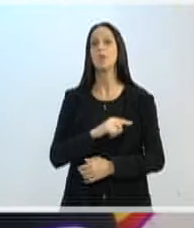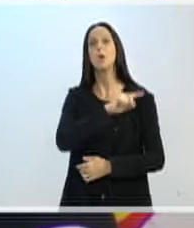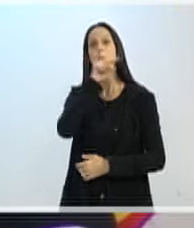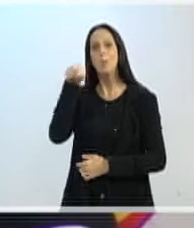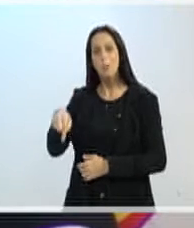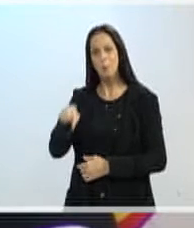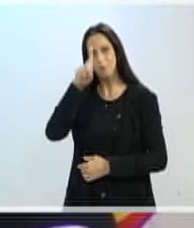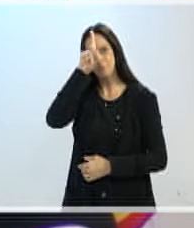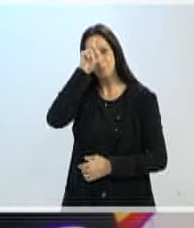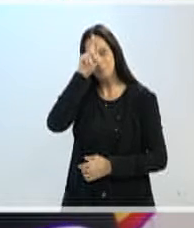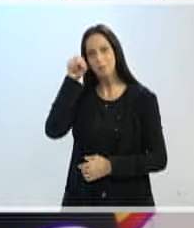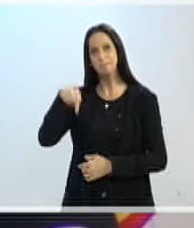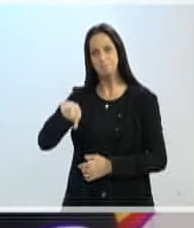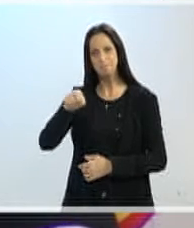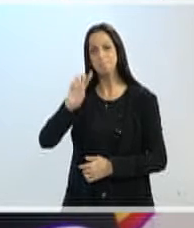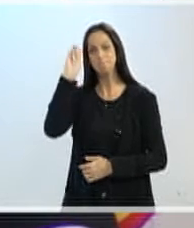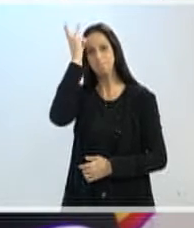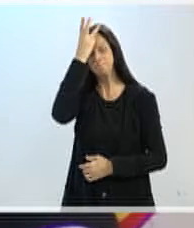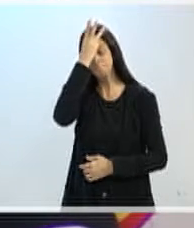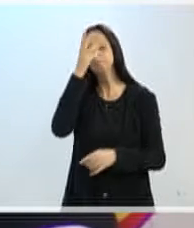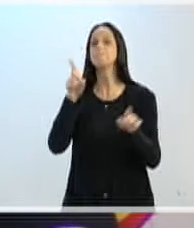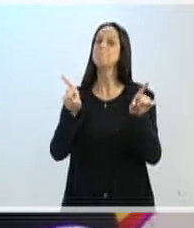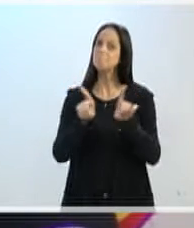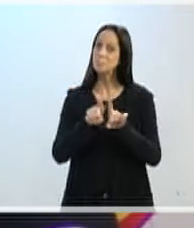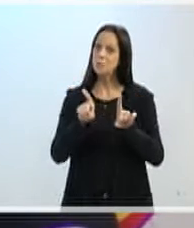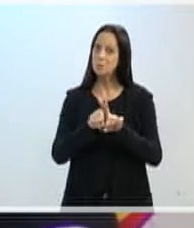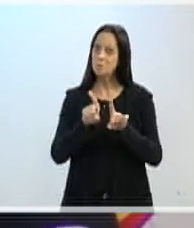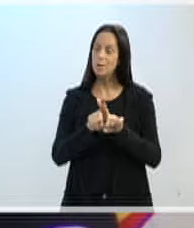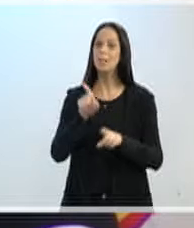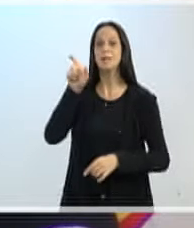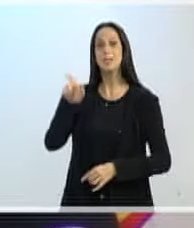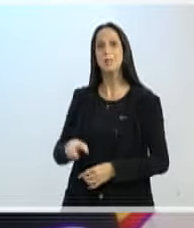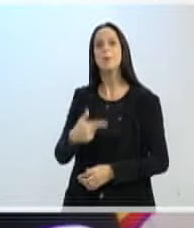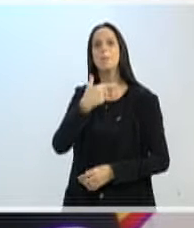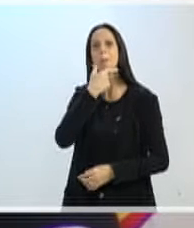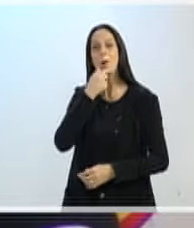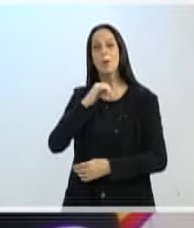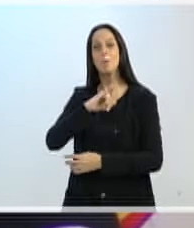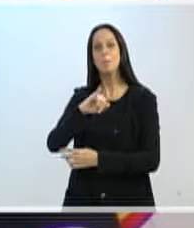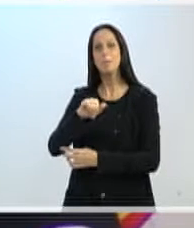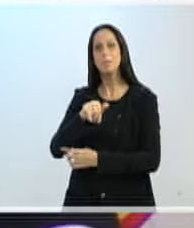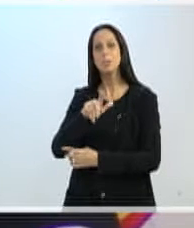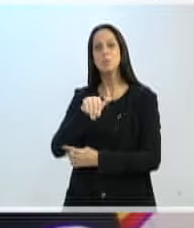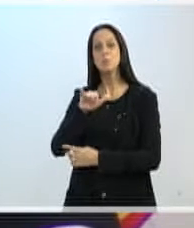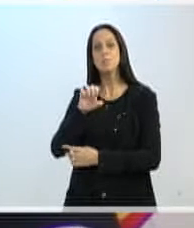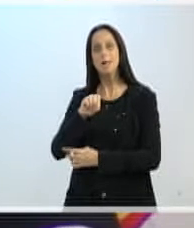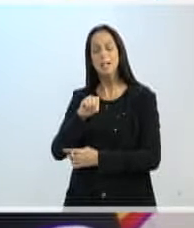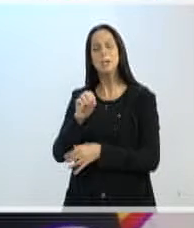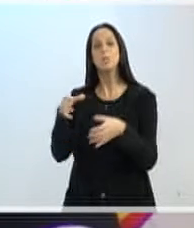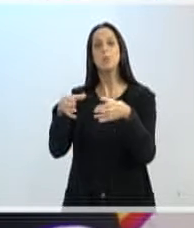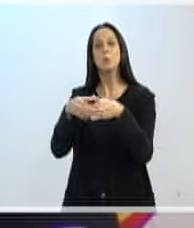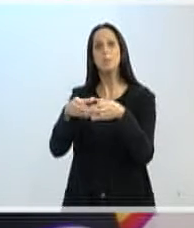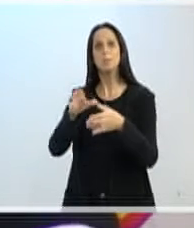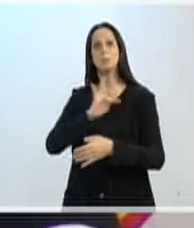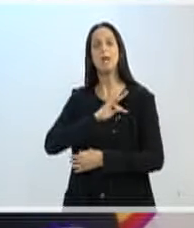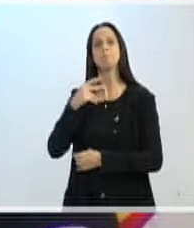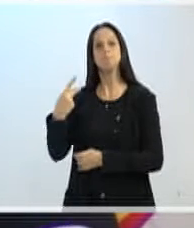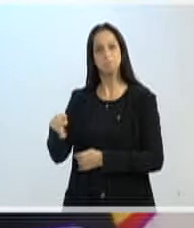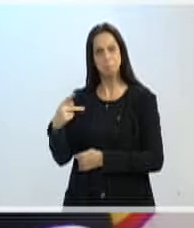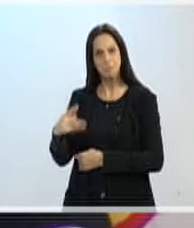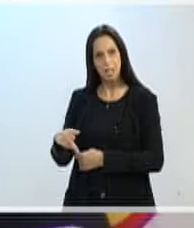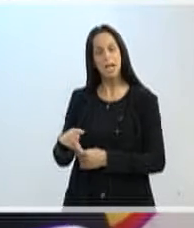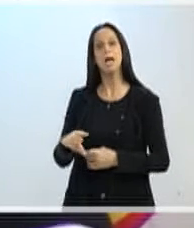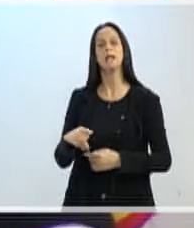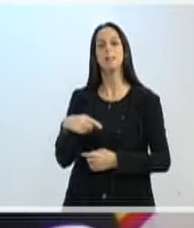Isabel, onde fomos recebidos pelo senhor Juliano e pela equipe técnica responsável